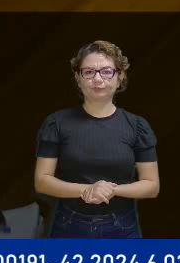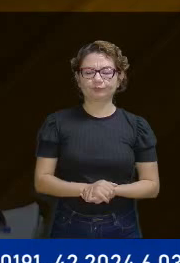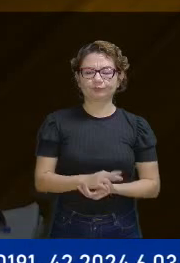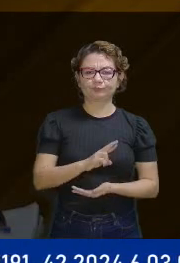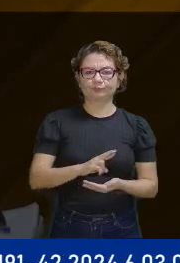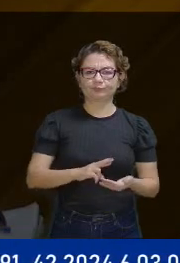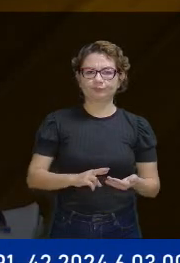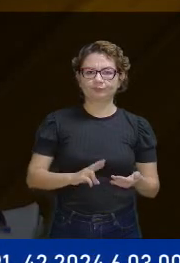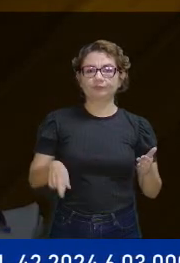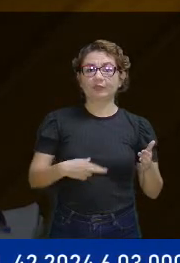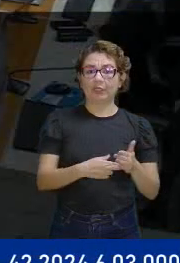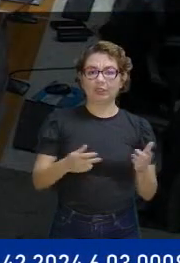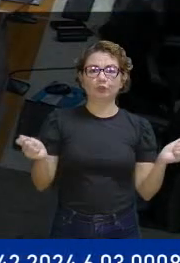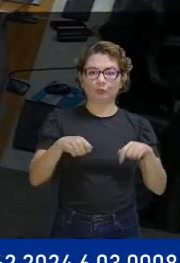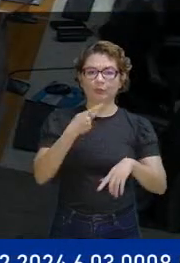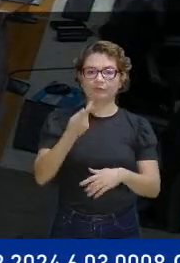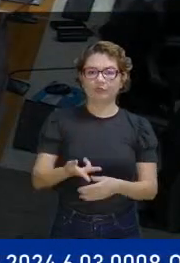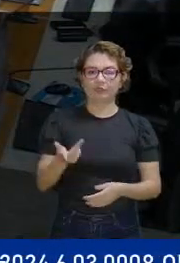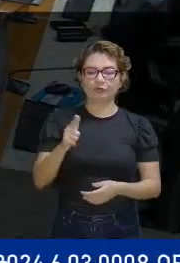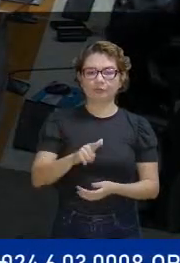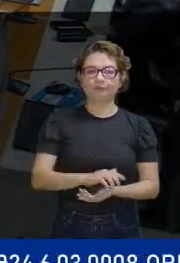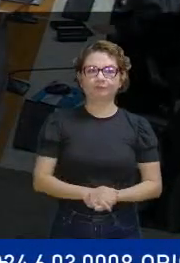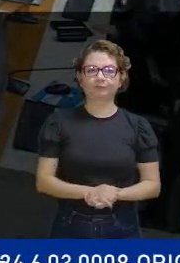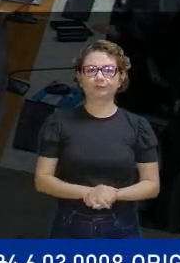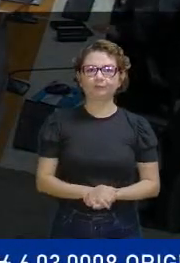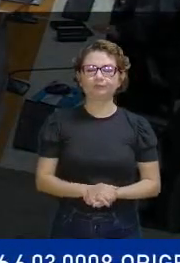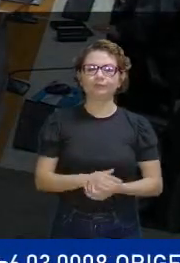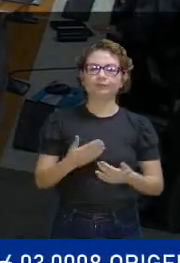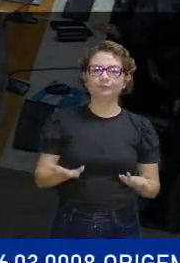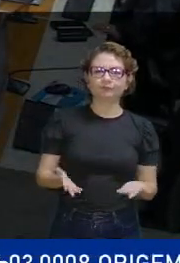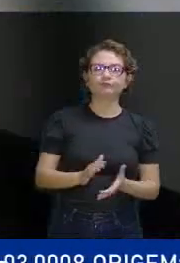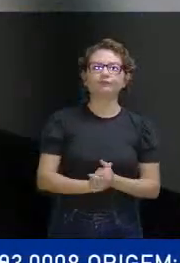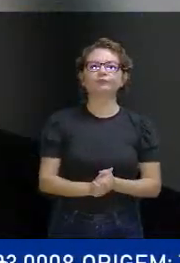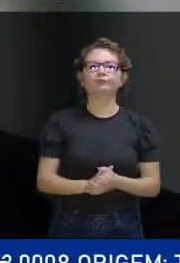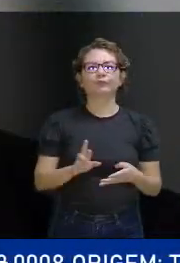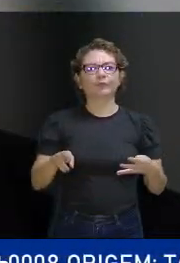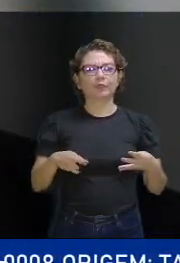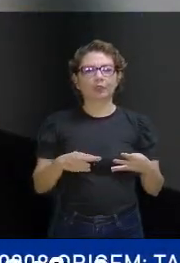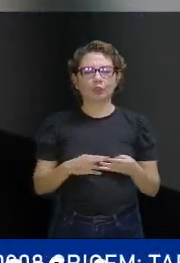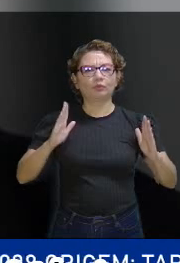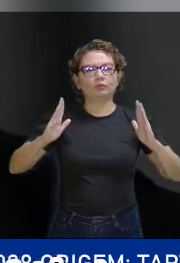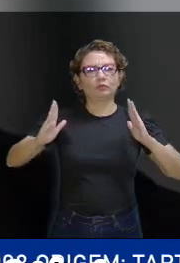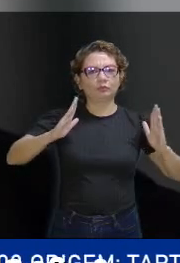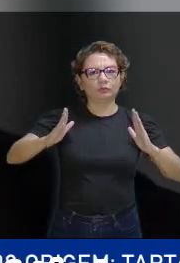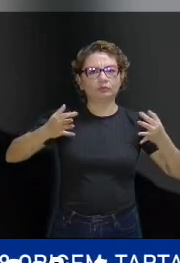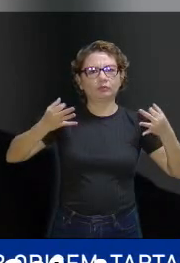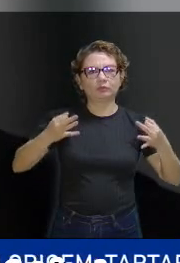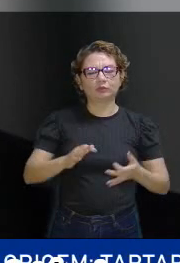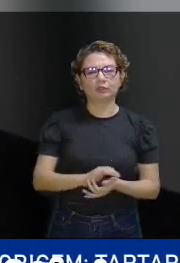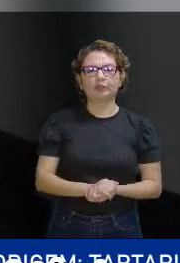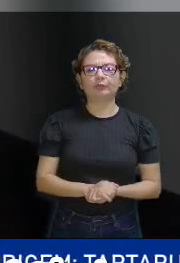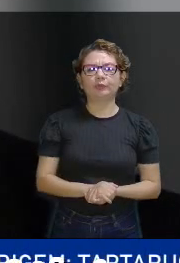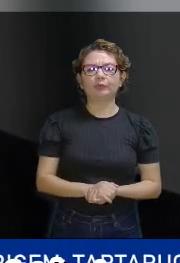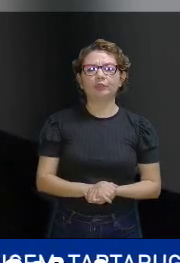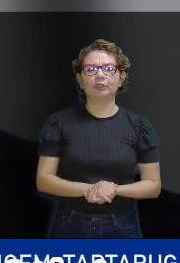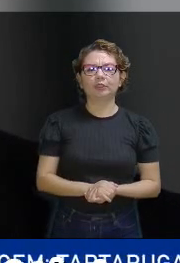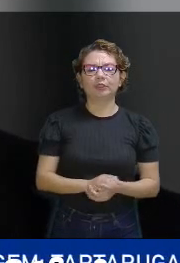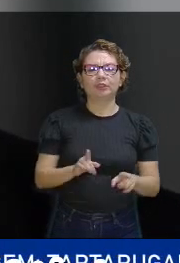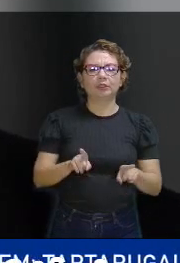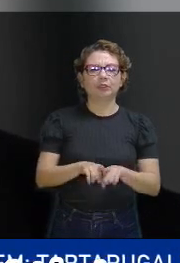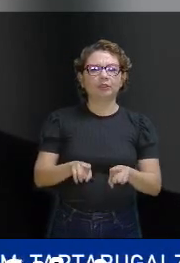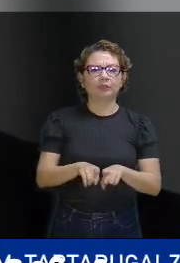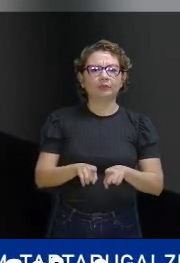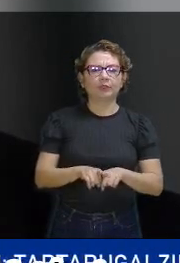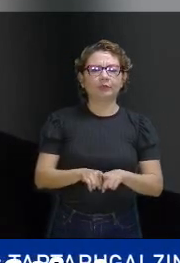Relator com a palavra. Senhor presidente, o recurso é admissível, foi interposto intempestivamente por parte... Em ambiente virtual,